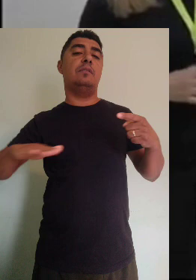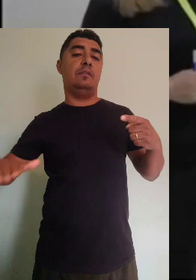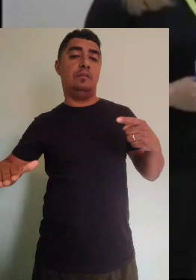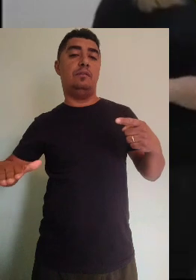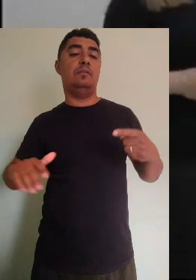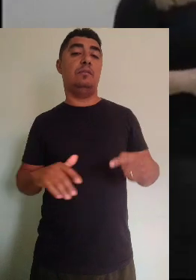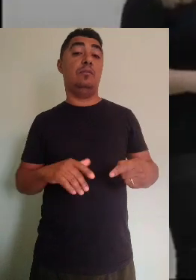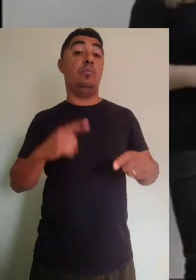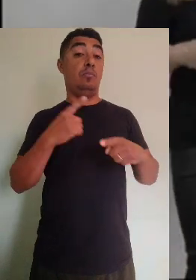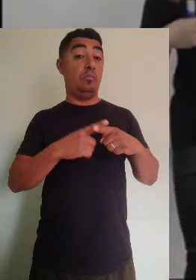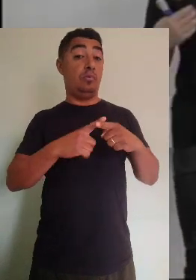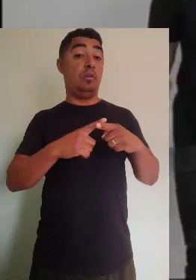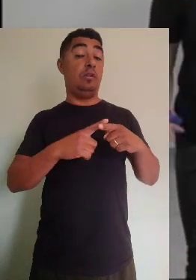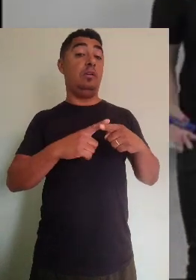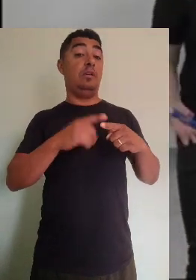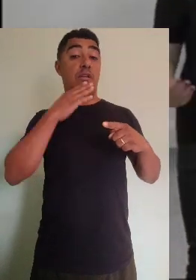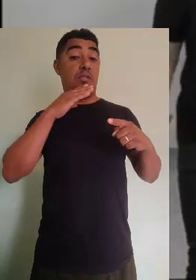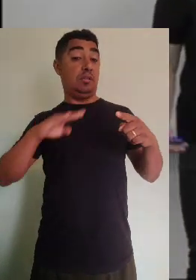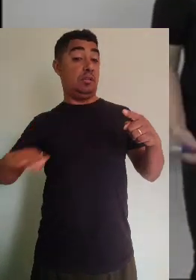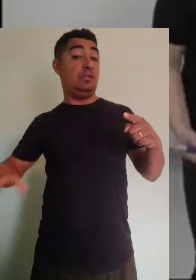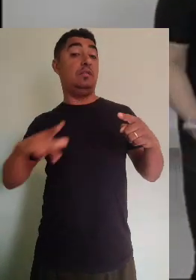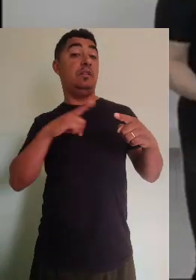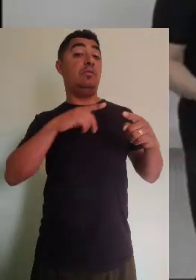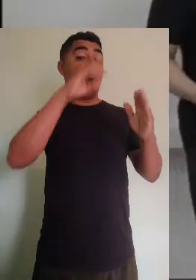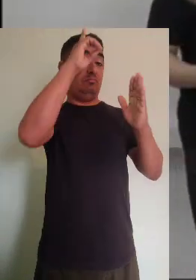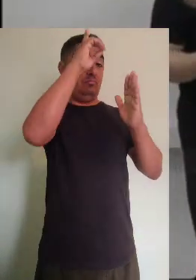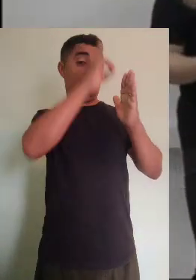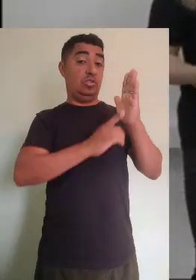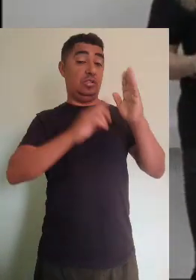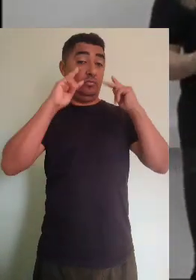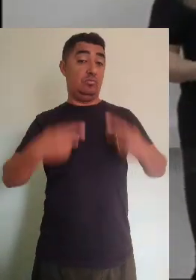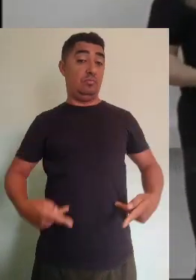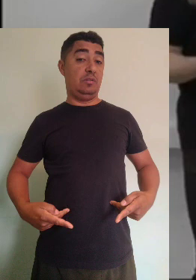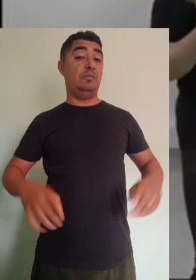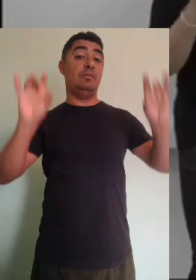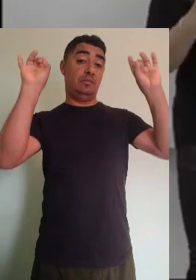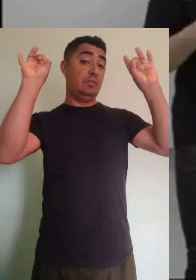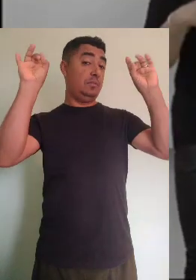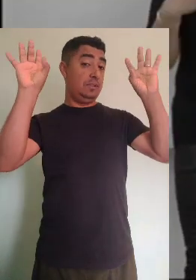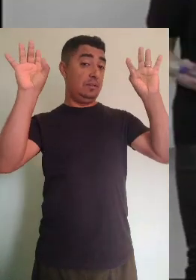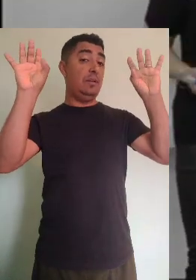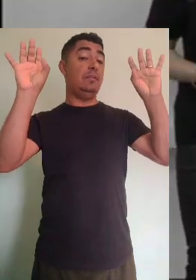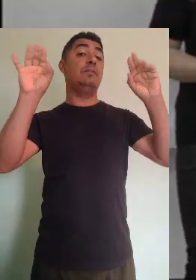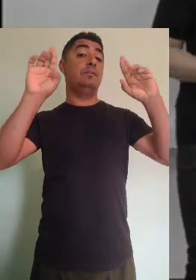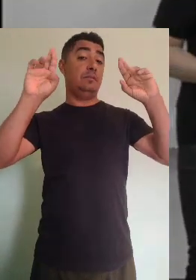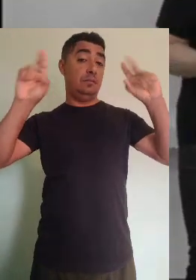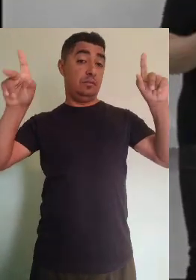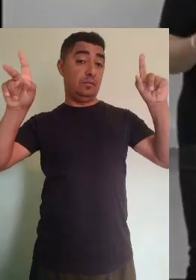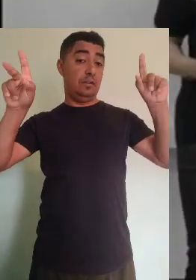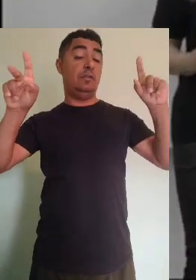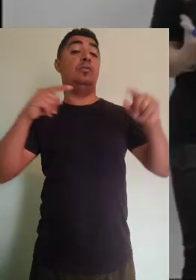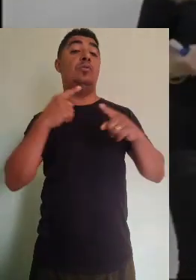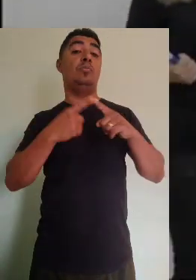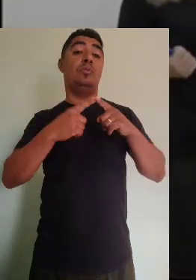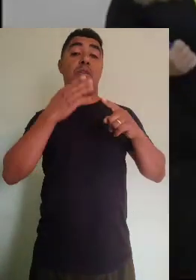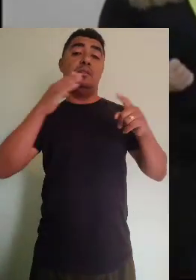crianças? Porque as crianças, elas têm direitos, né, direitos humanos específicos,